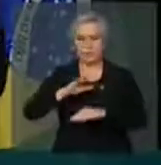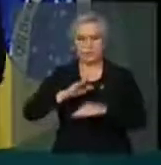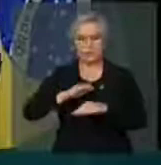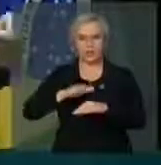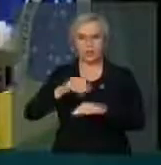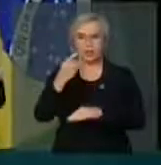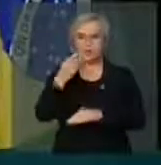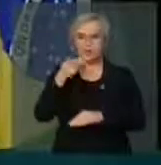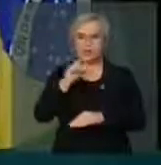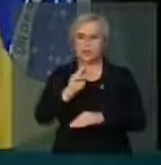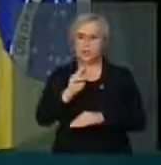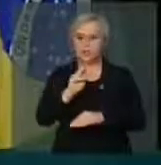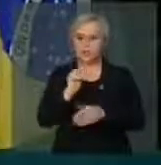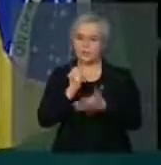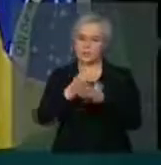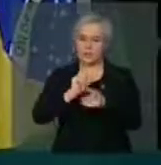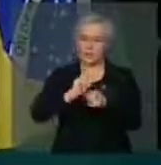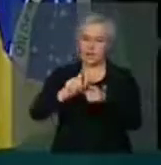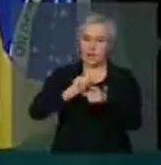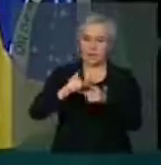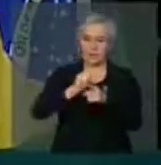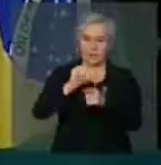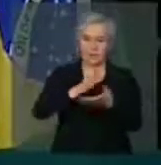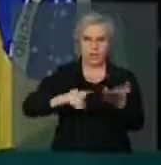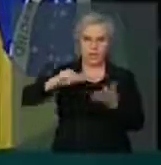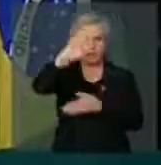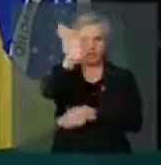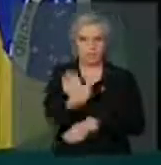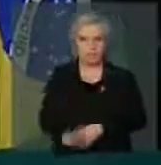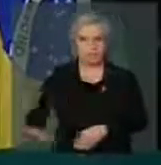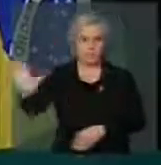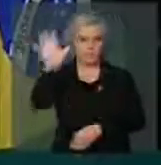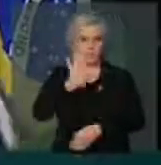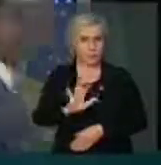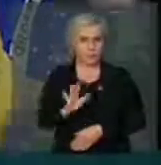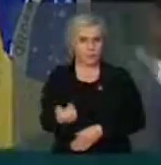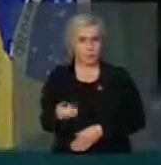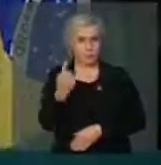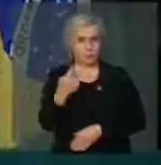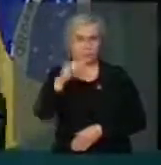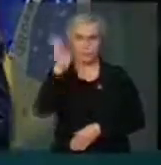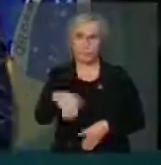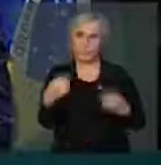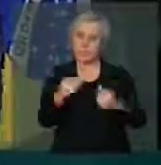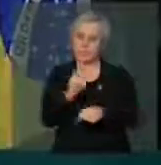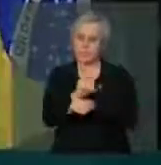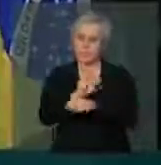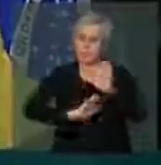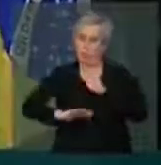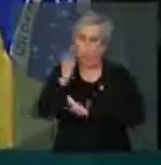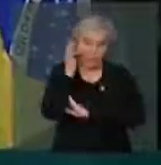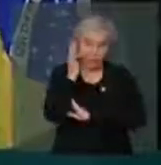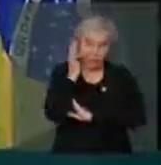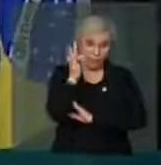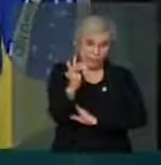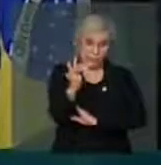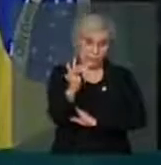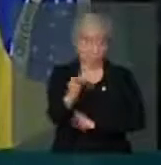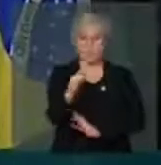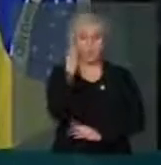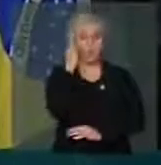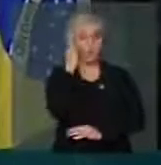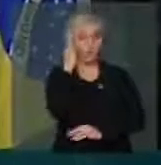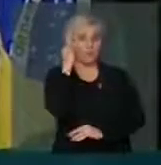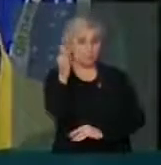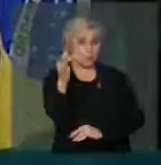de aluguéis pelo Brasil afora. O Brasil precisa cuidar do seu futuro, e não terá futuro